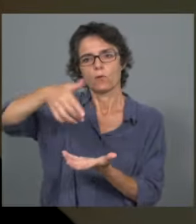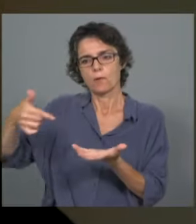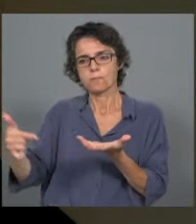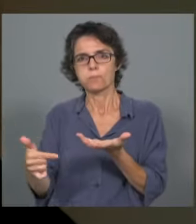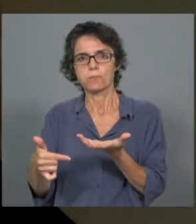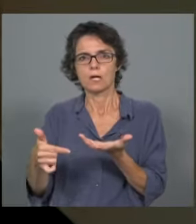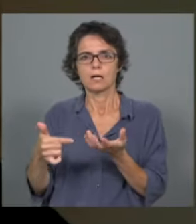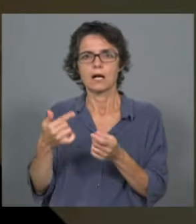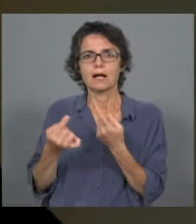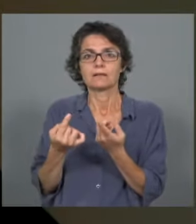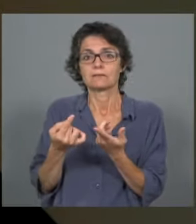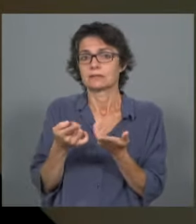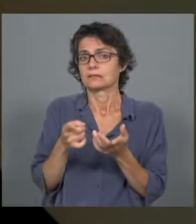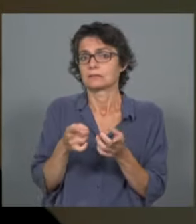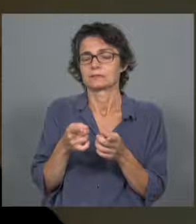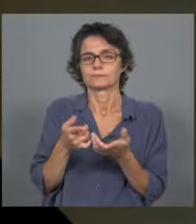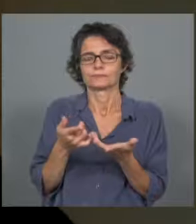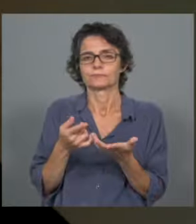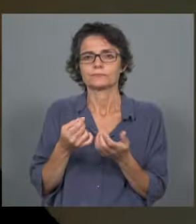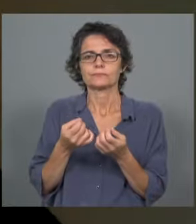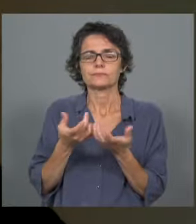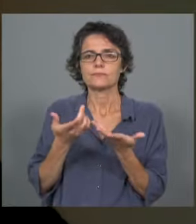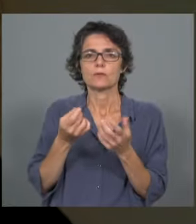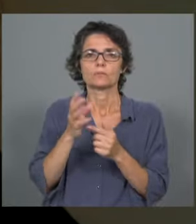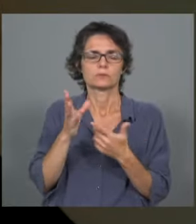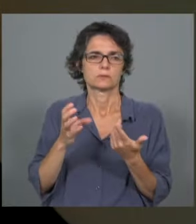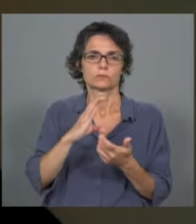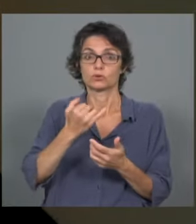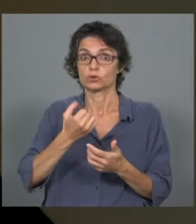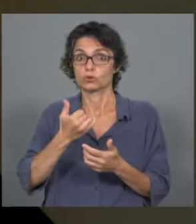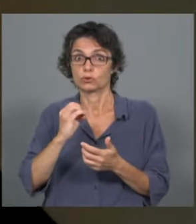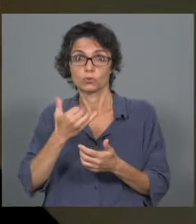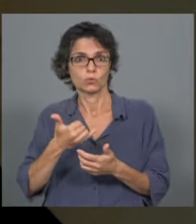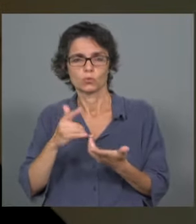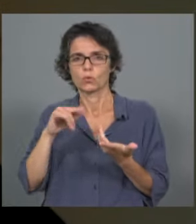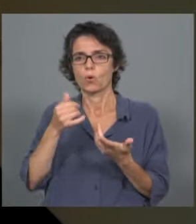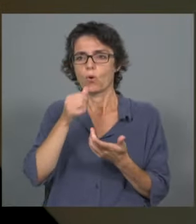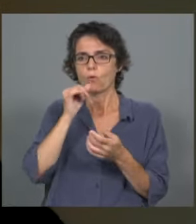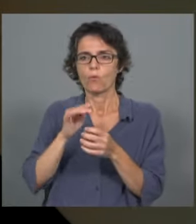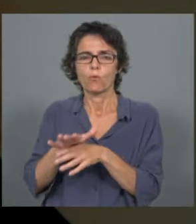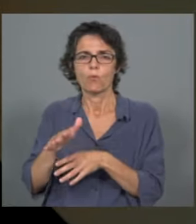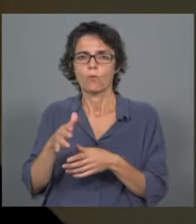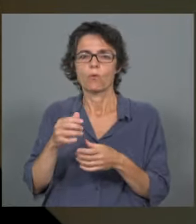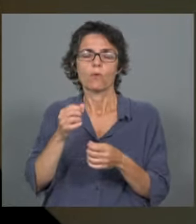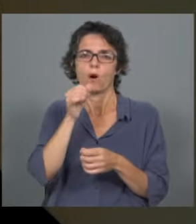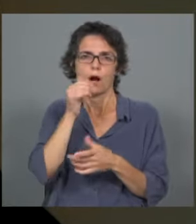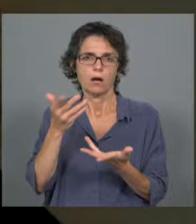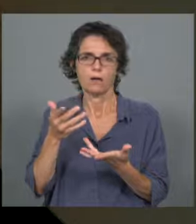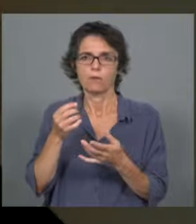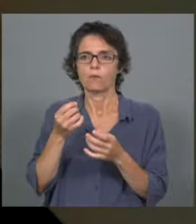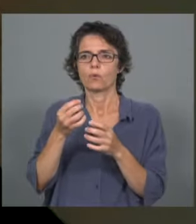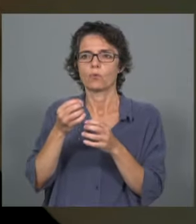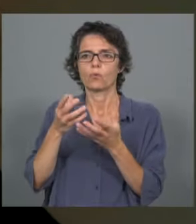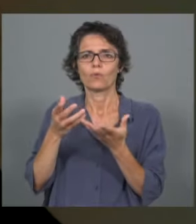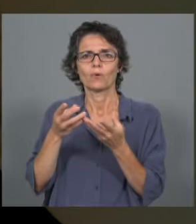contribuem para uma pegada de um desperdício de carbono, um desperdício de água, um desperdício ecológico,